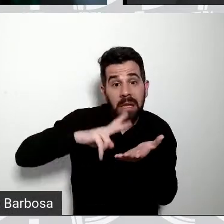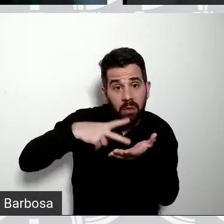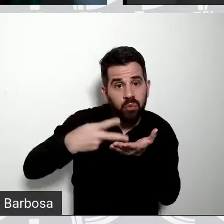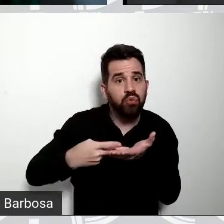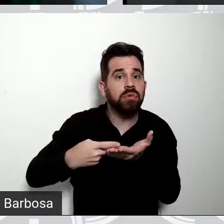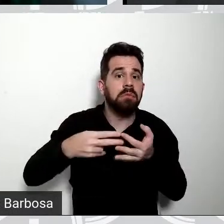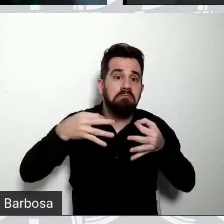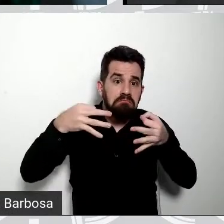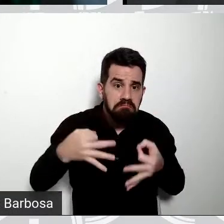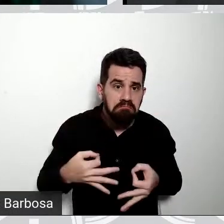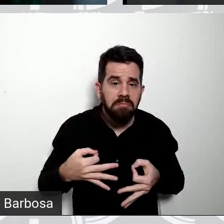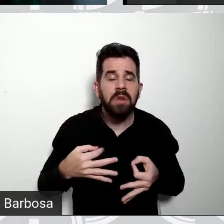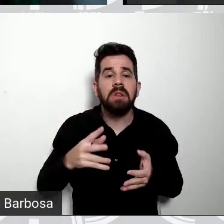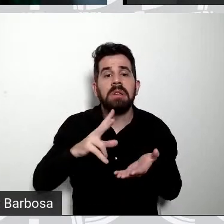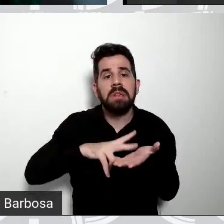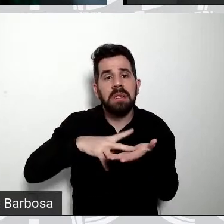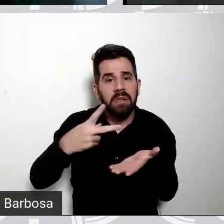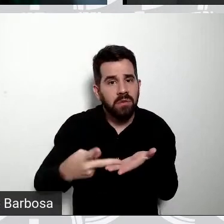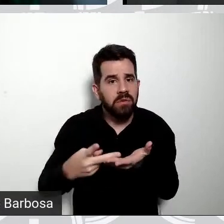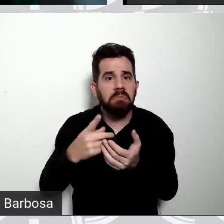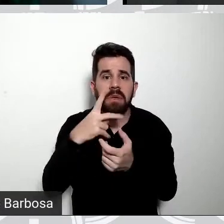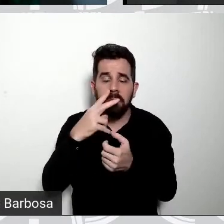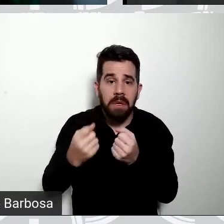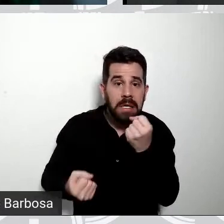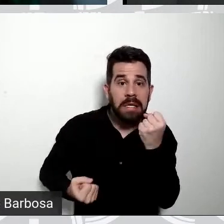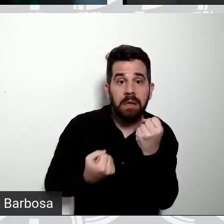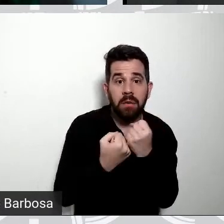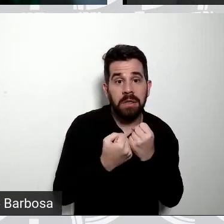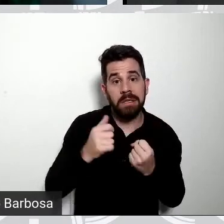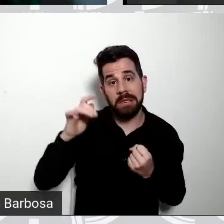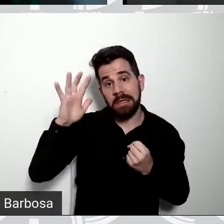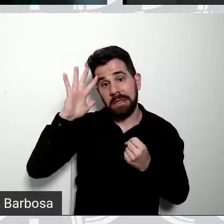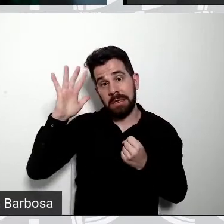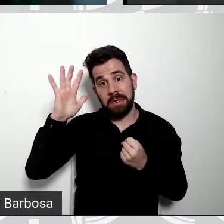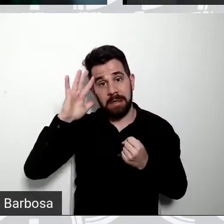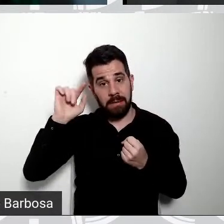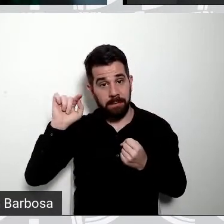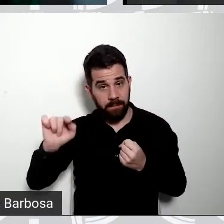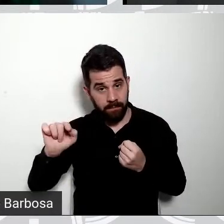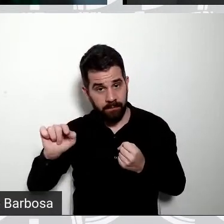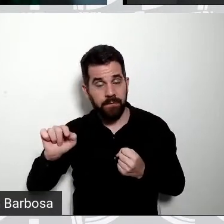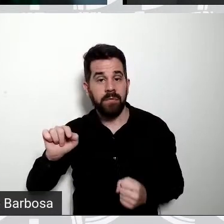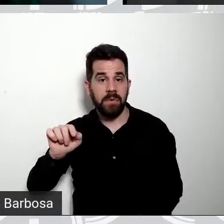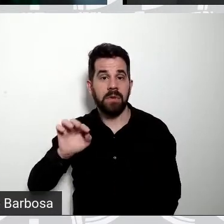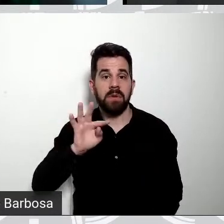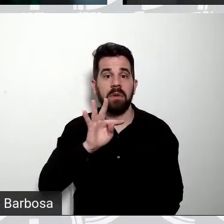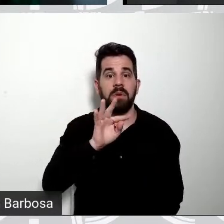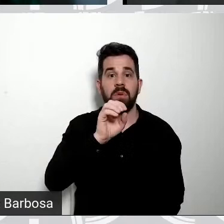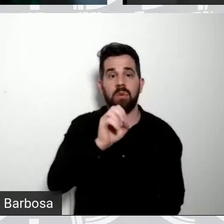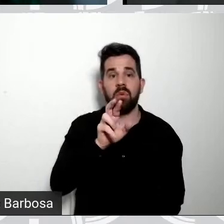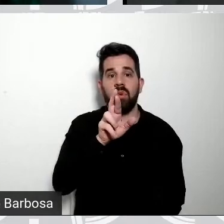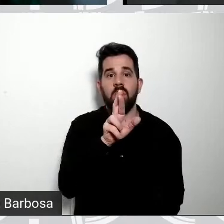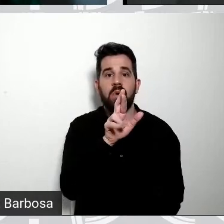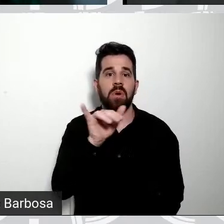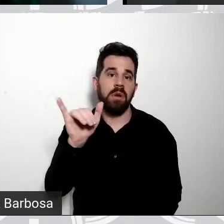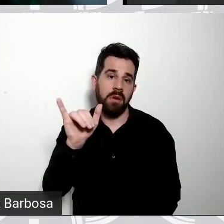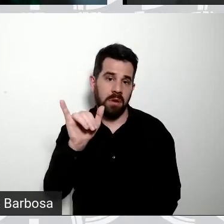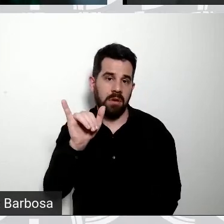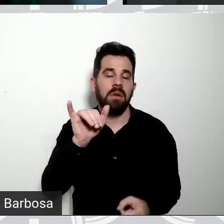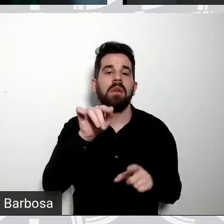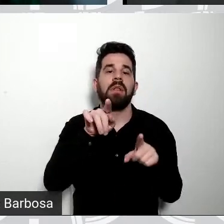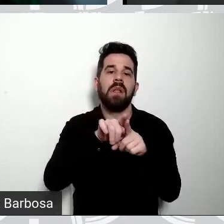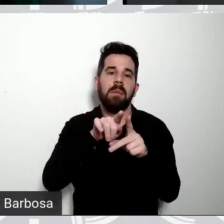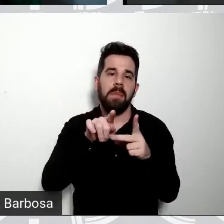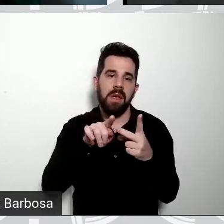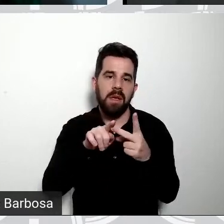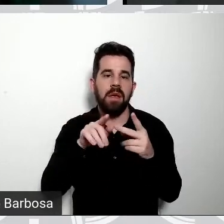são traduções que corroboram a teoria do Gideon Toure, né? E também do Berman, né? Quando ele